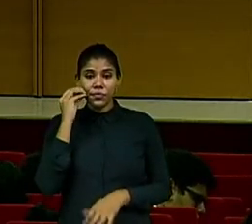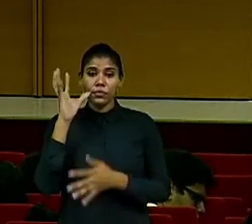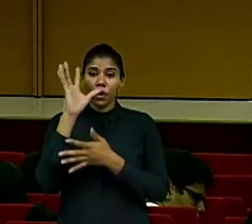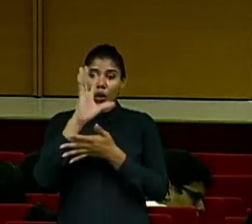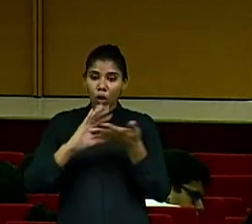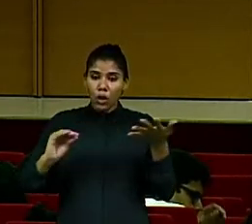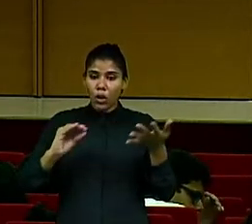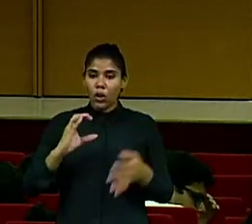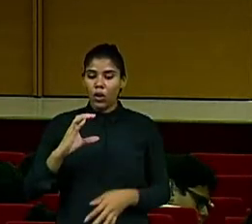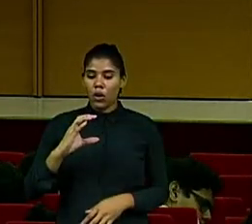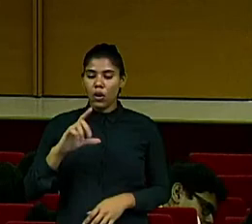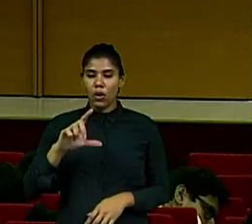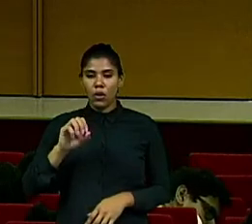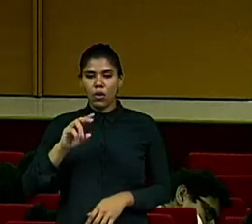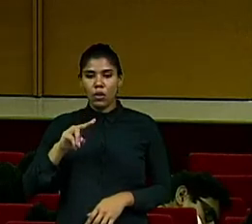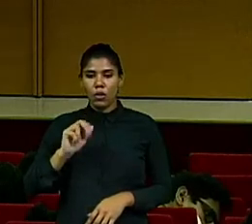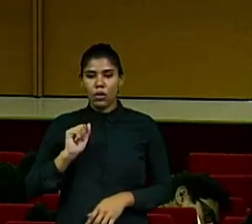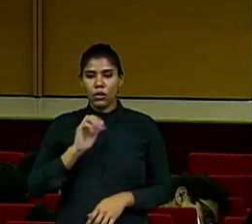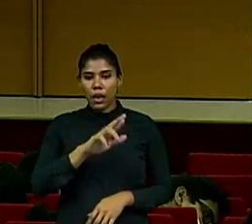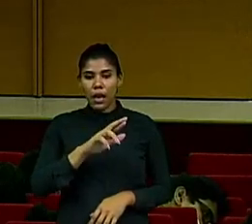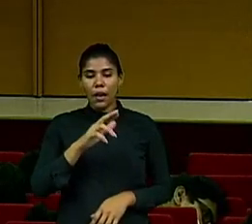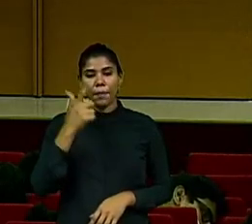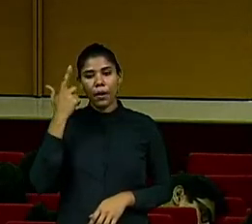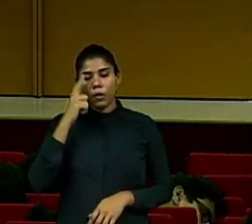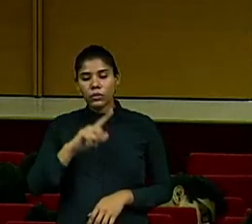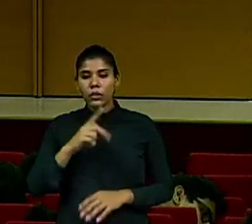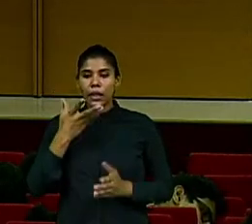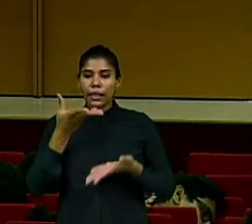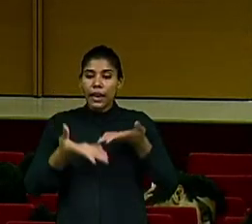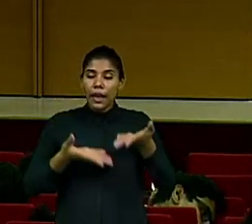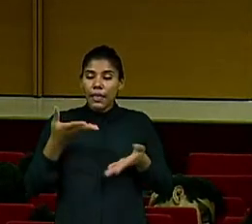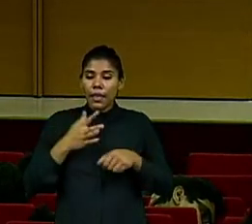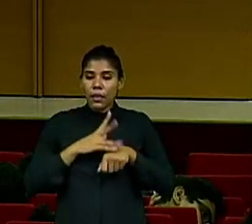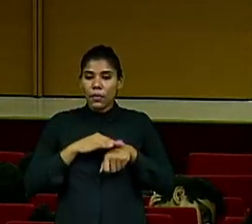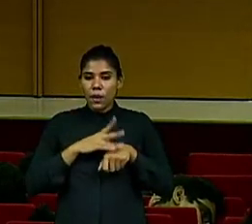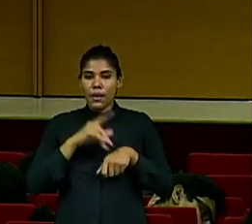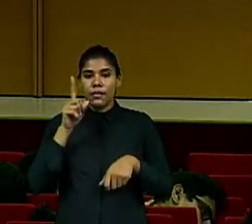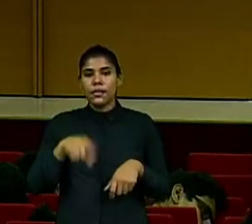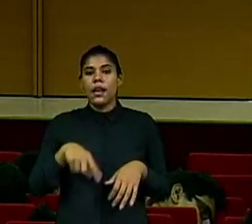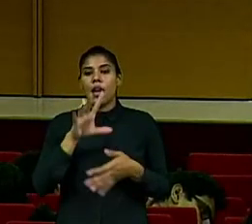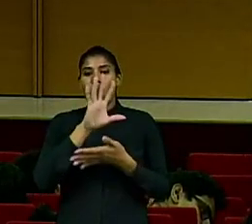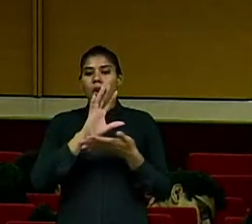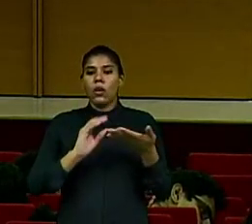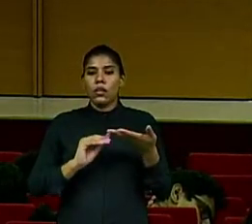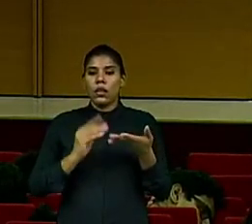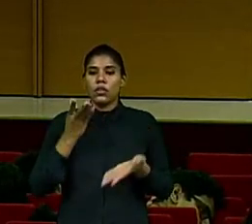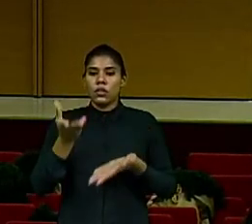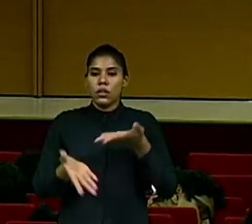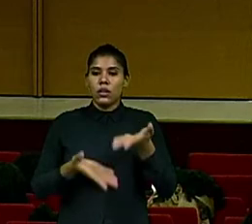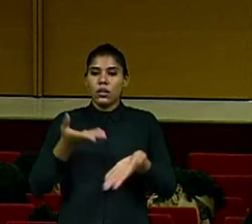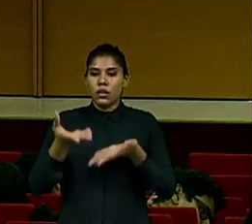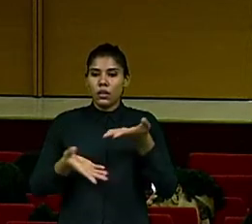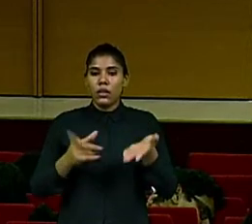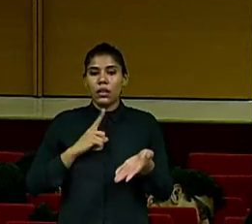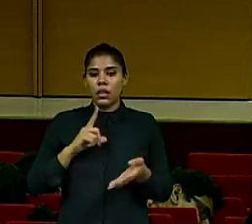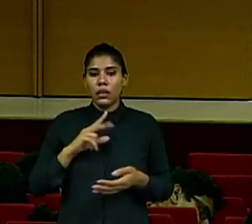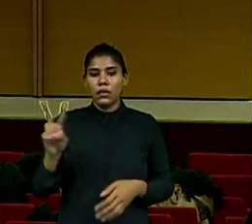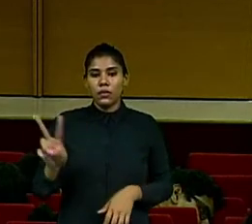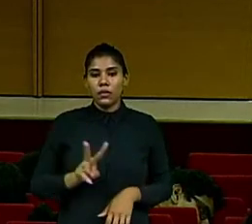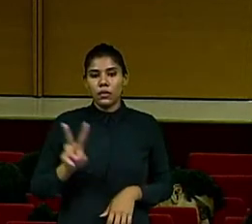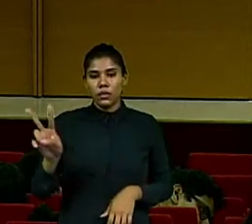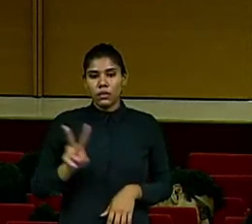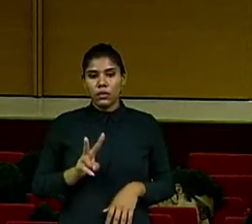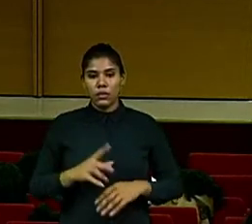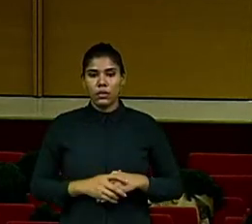tecidos para tratar doenças então é a clonagem terapêutica questão forte para o vestibular Nem